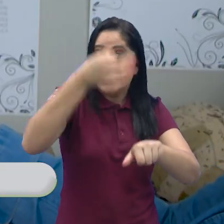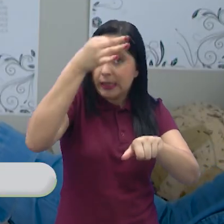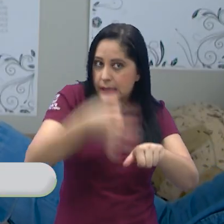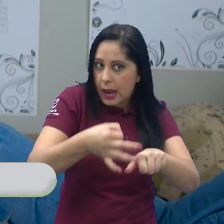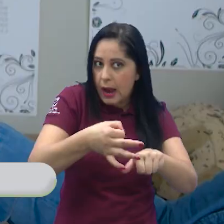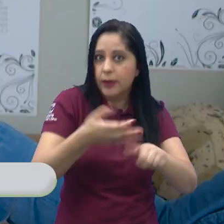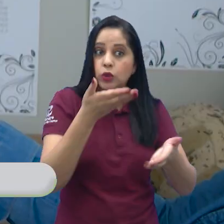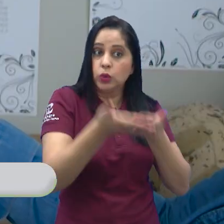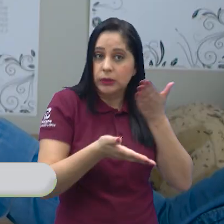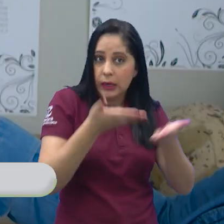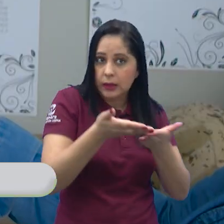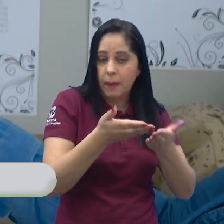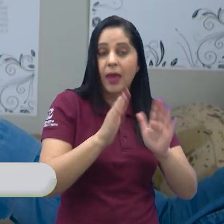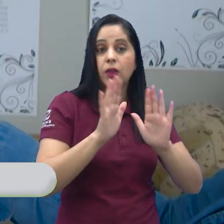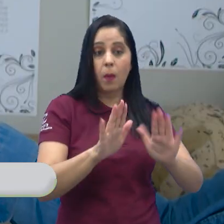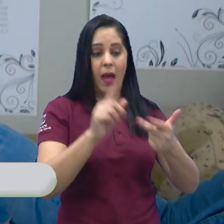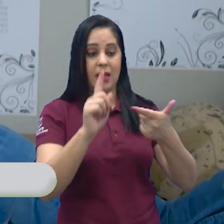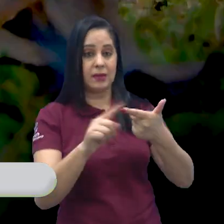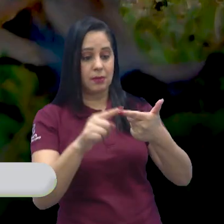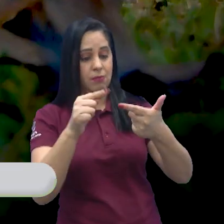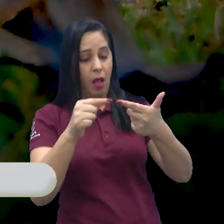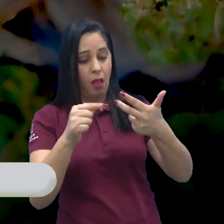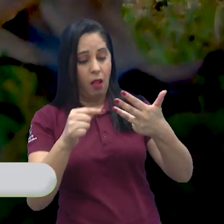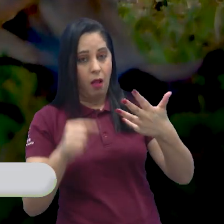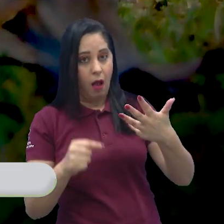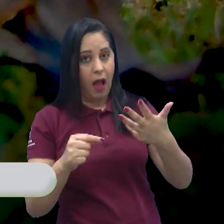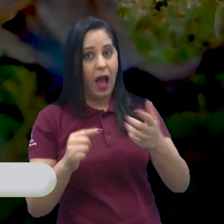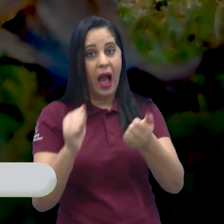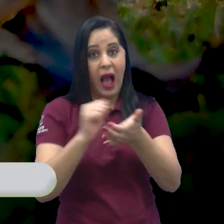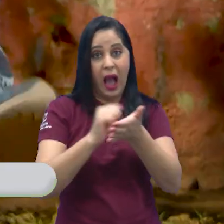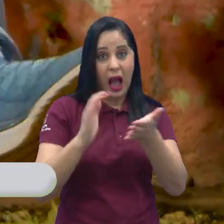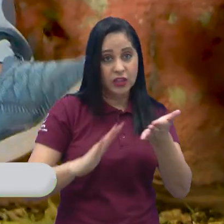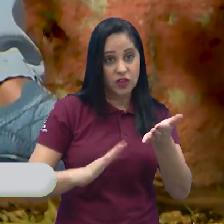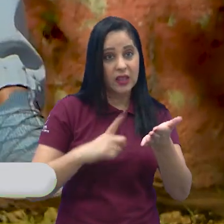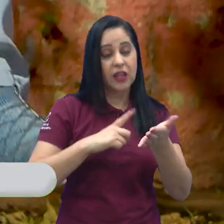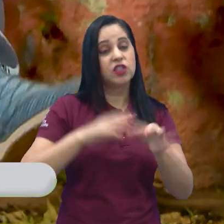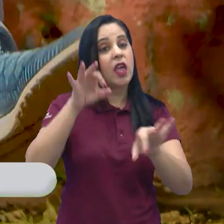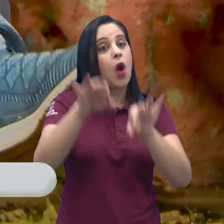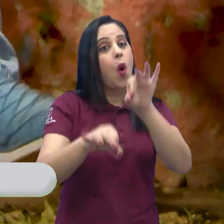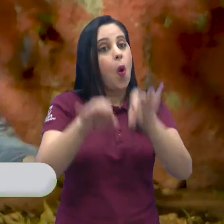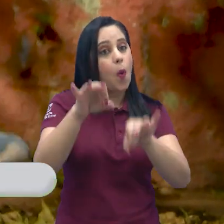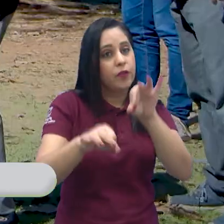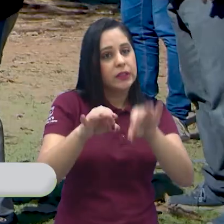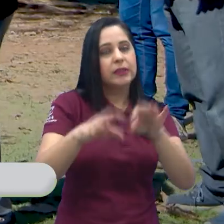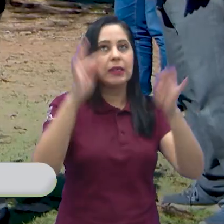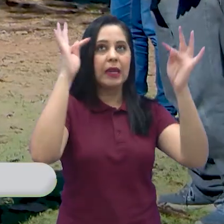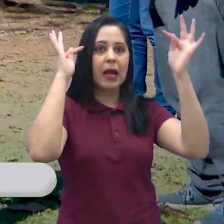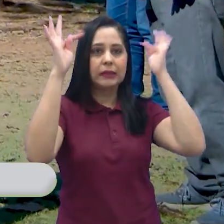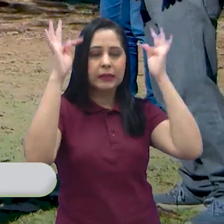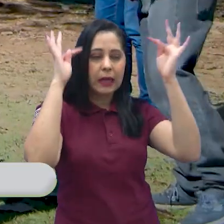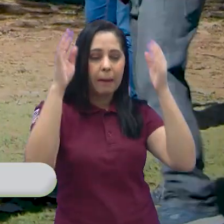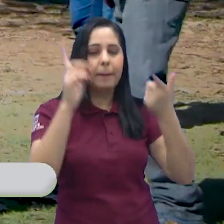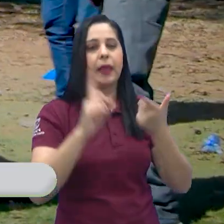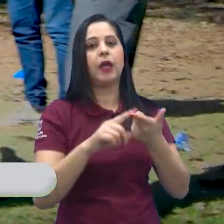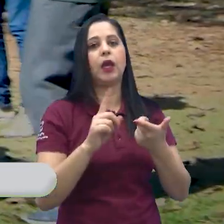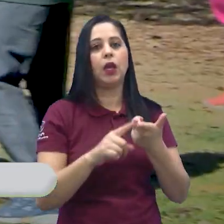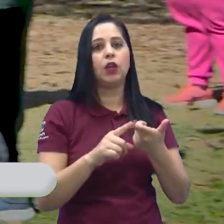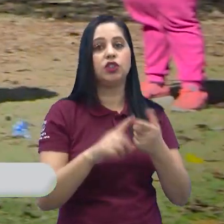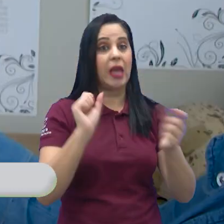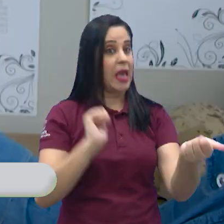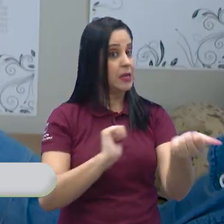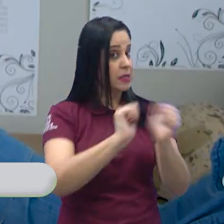Essas atividades, o CAPS ele trabalha com as oficina terapêutica,